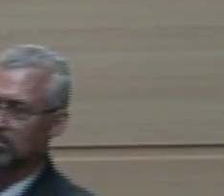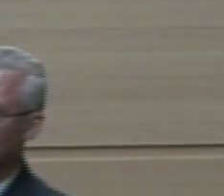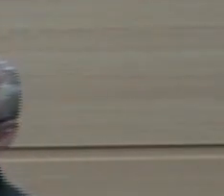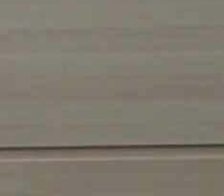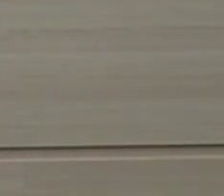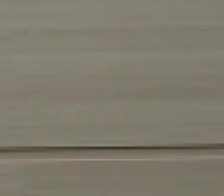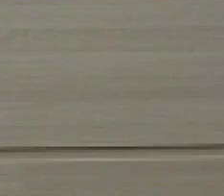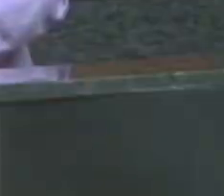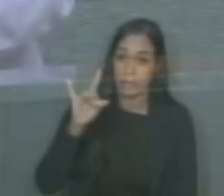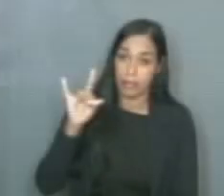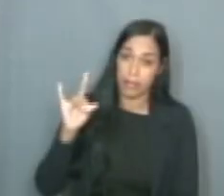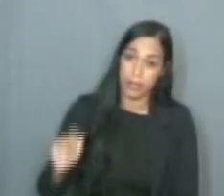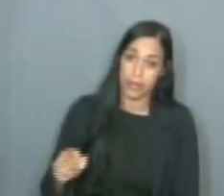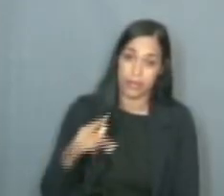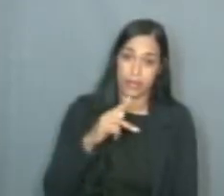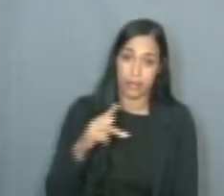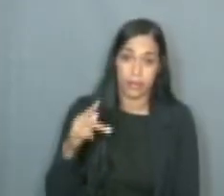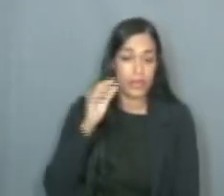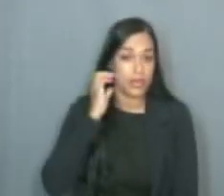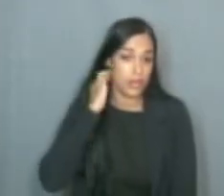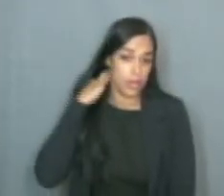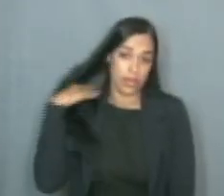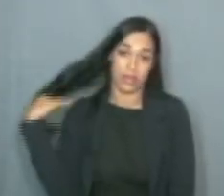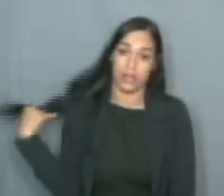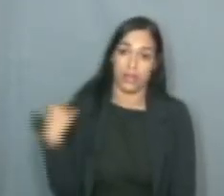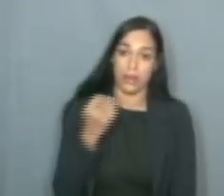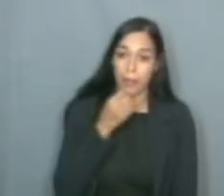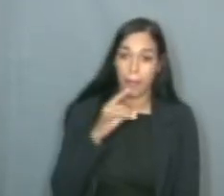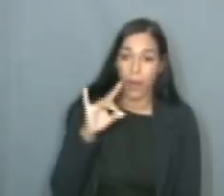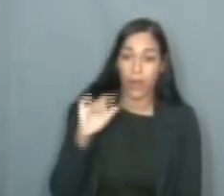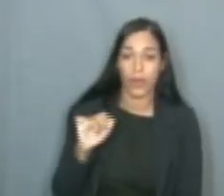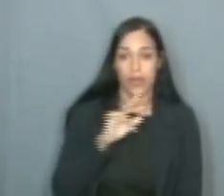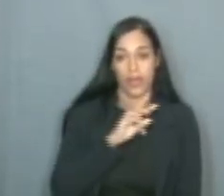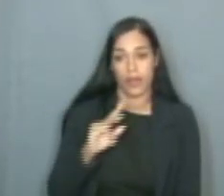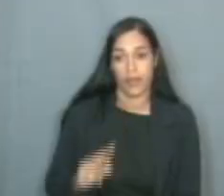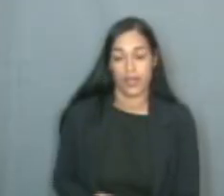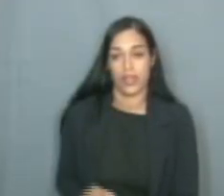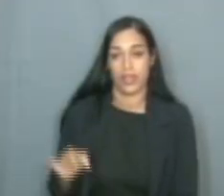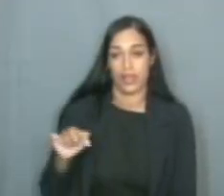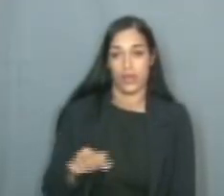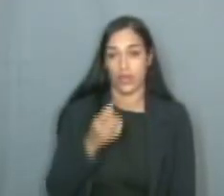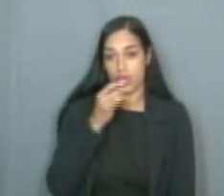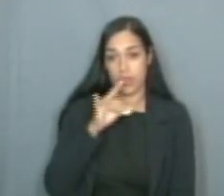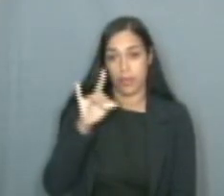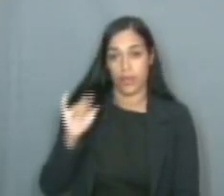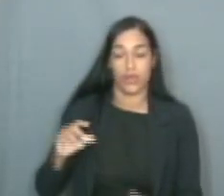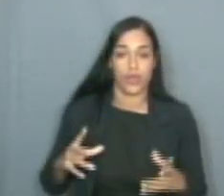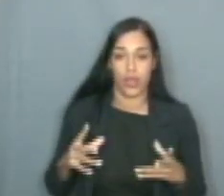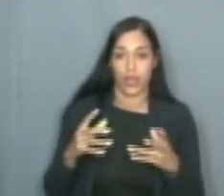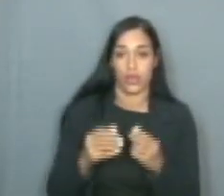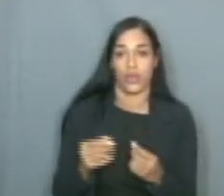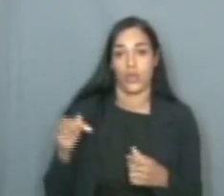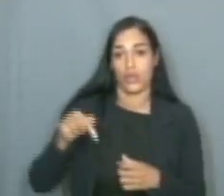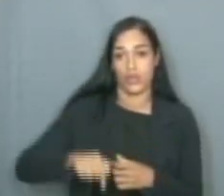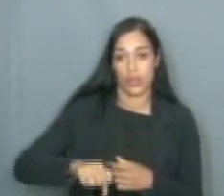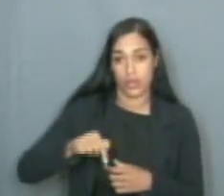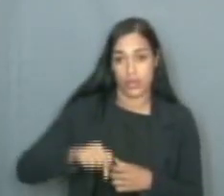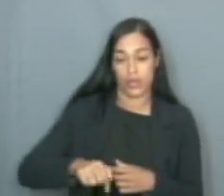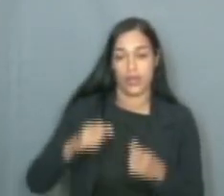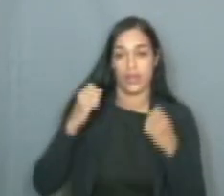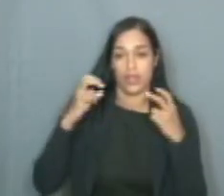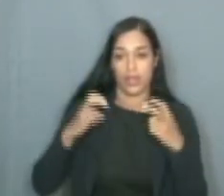Bom dia, presidente. Bom dia, vereadores e vereadoras nessa casa. Bom dia a todos que se fazem presente aqui